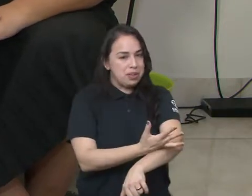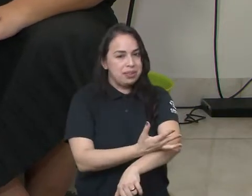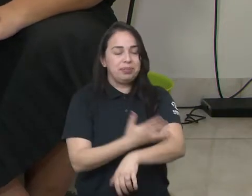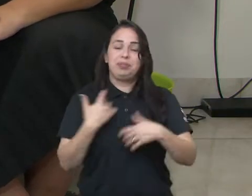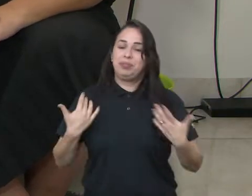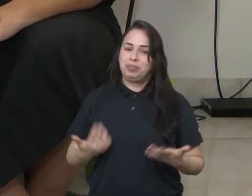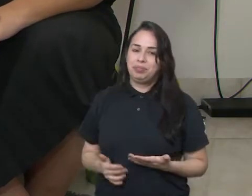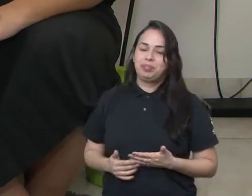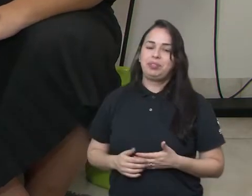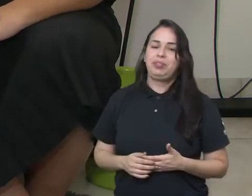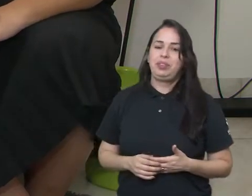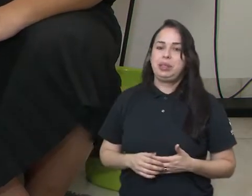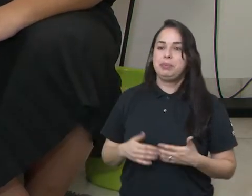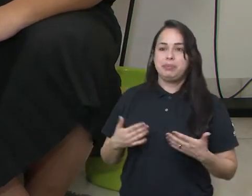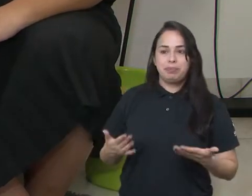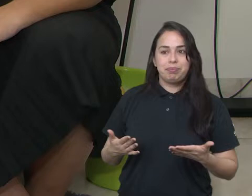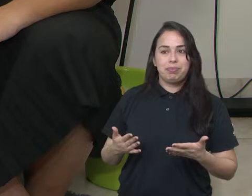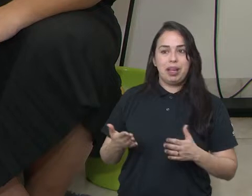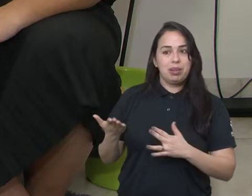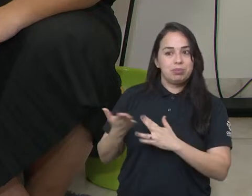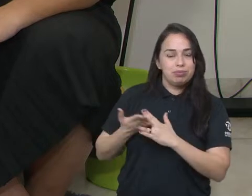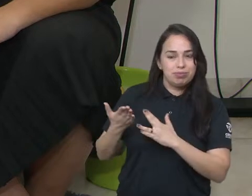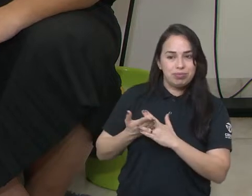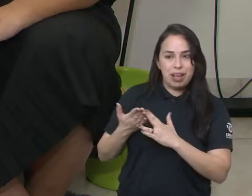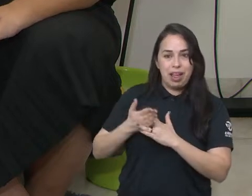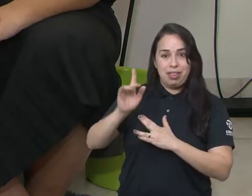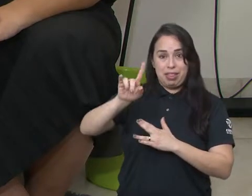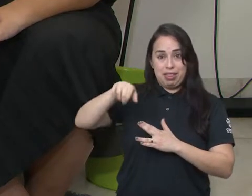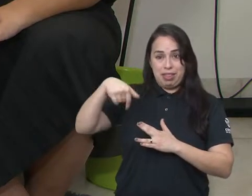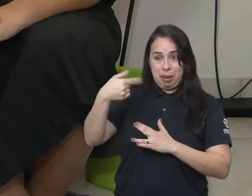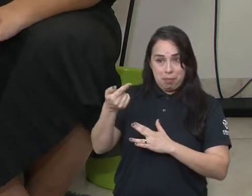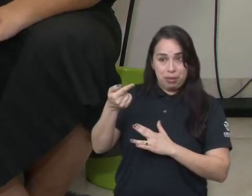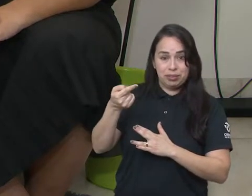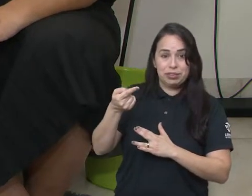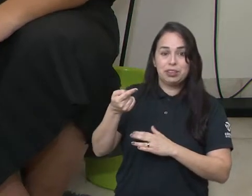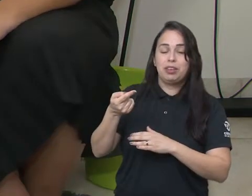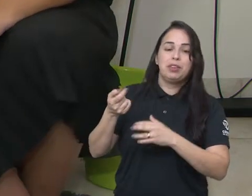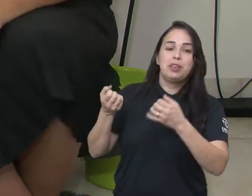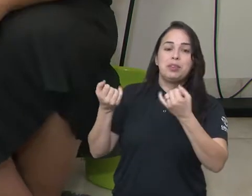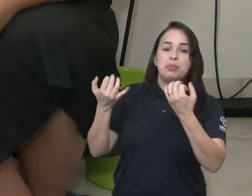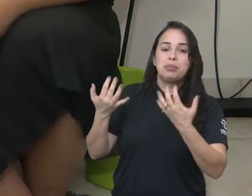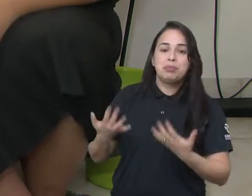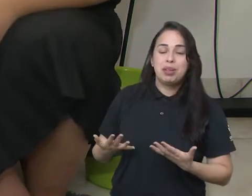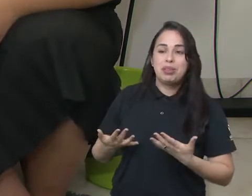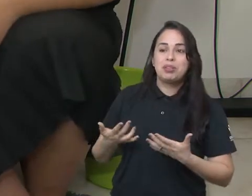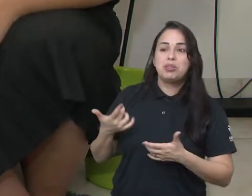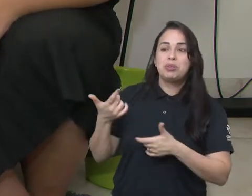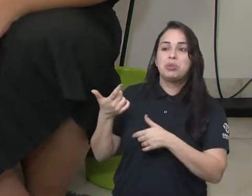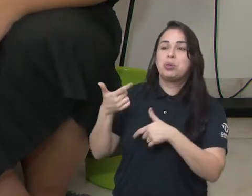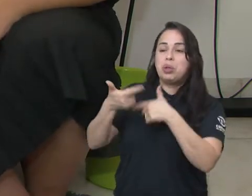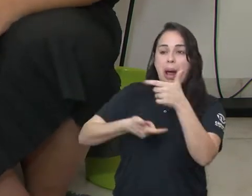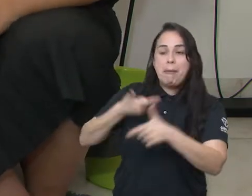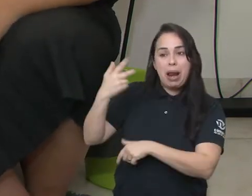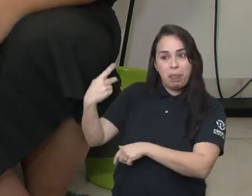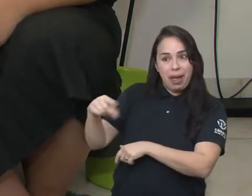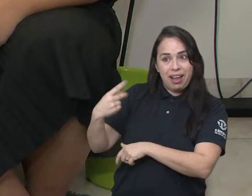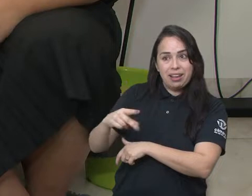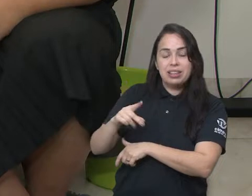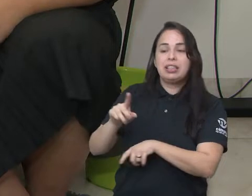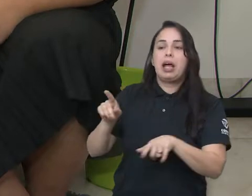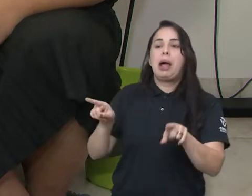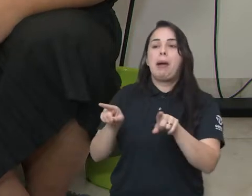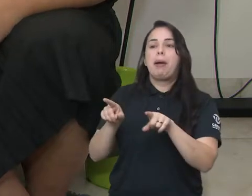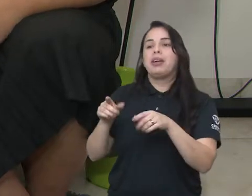o lencinho. Mago, olha só, a gente vai fazer um intervalo. No próximo bloco, a gente vai falar sobre